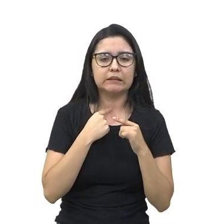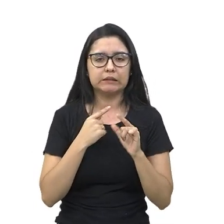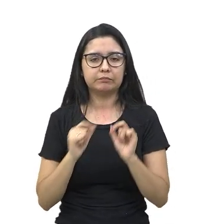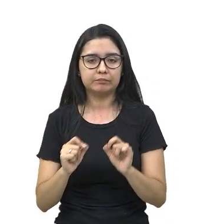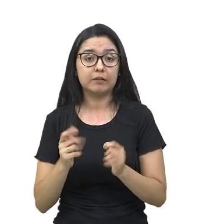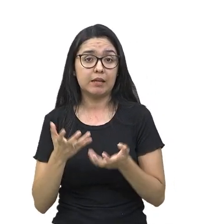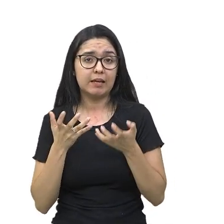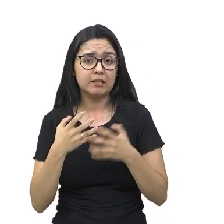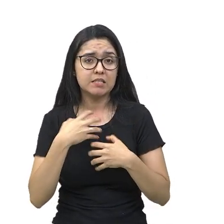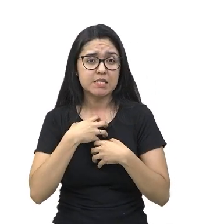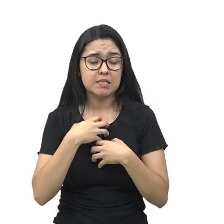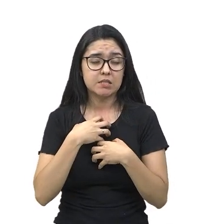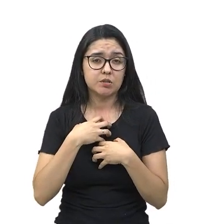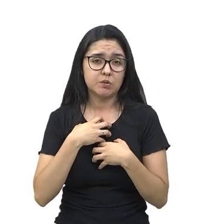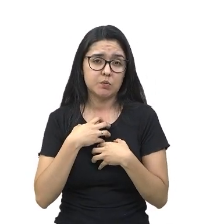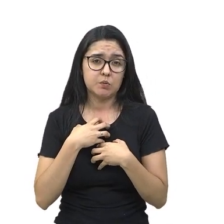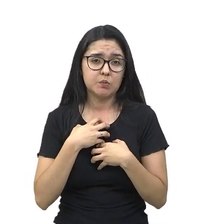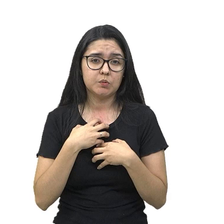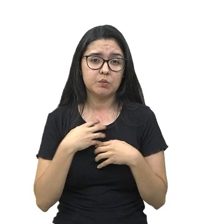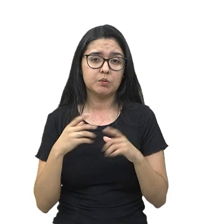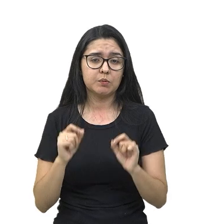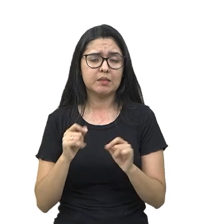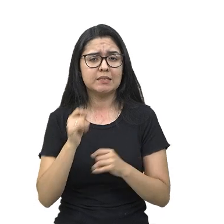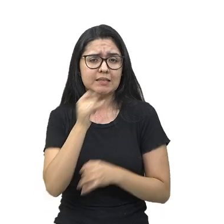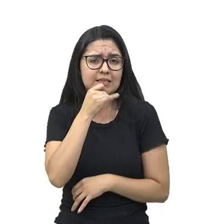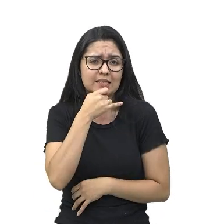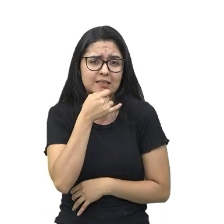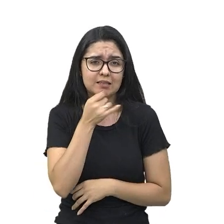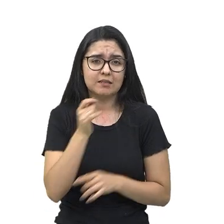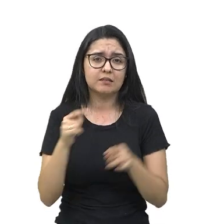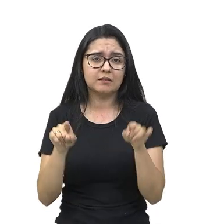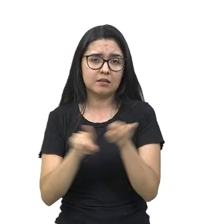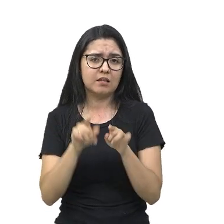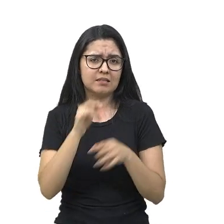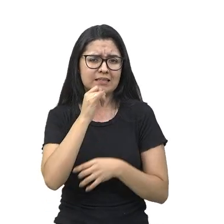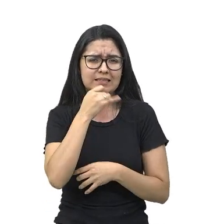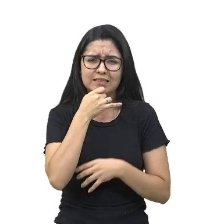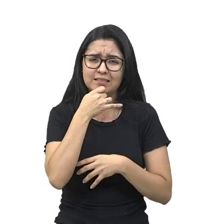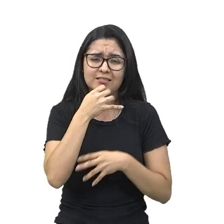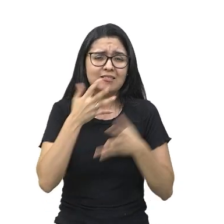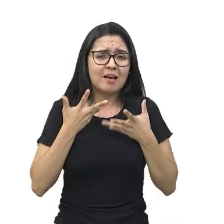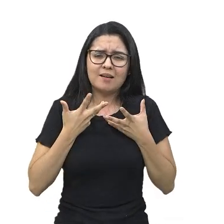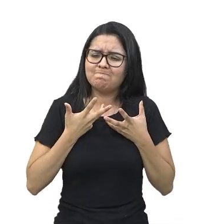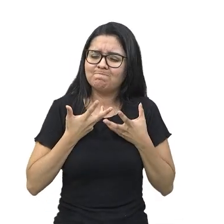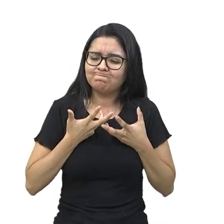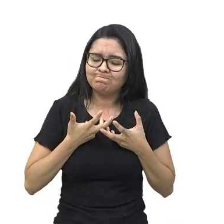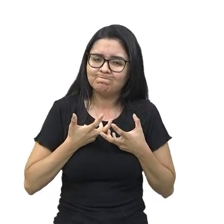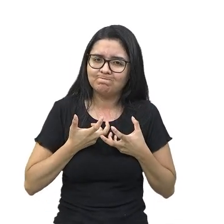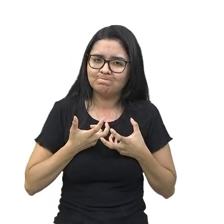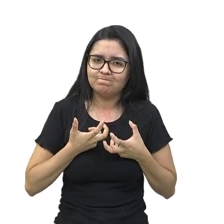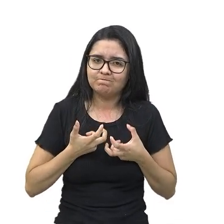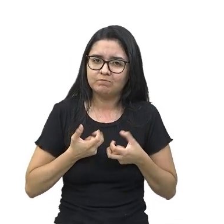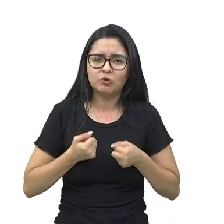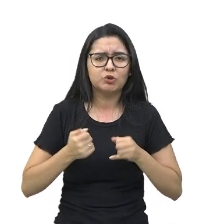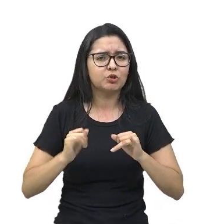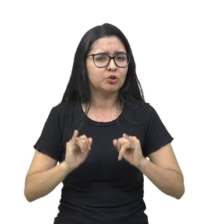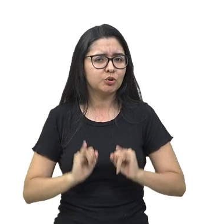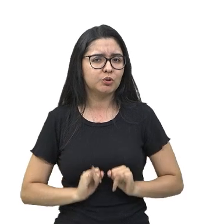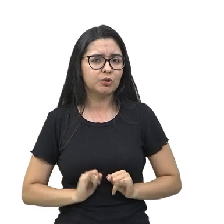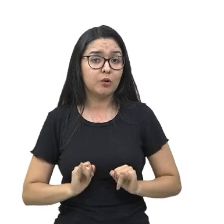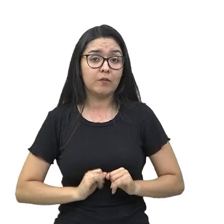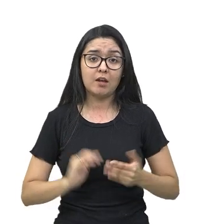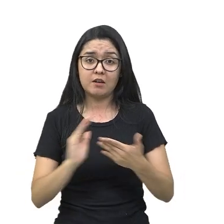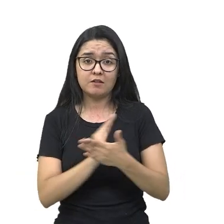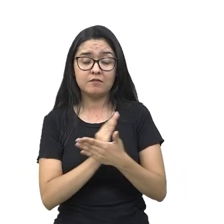estava sentindo os efeitos da tristeza. A gente sabe que a tristeza pode fazer com que as pessoas definem e talvez até